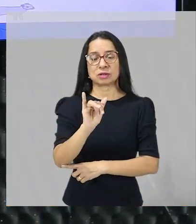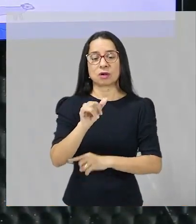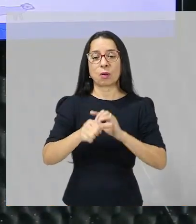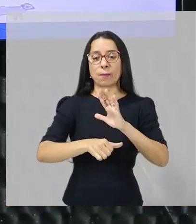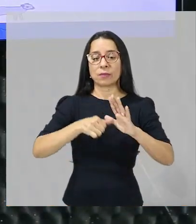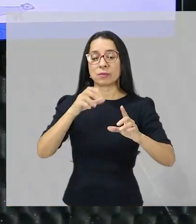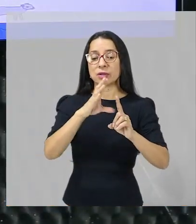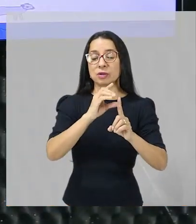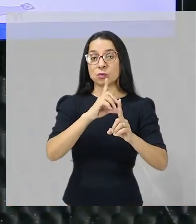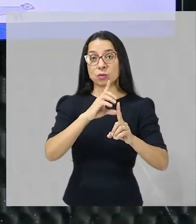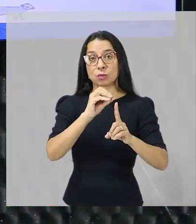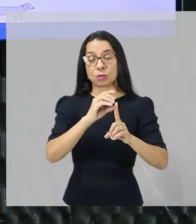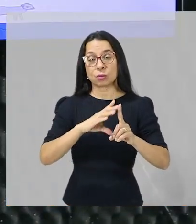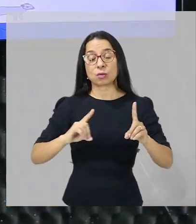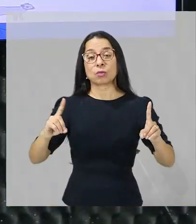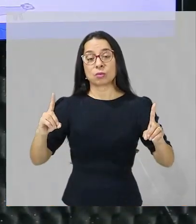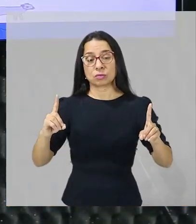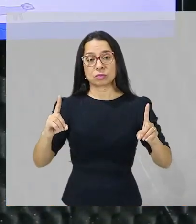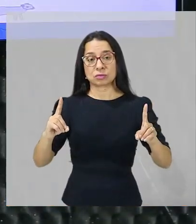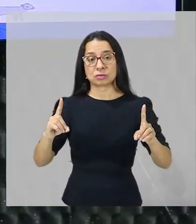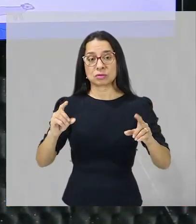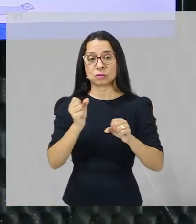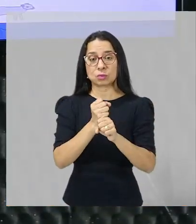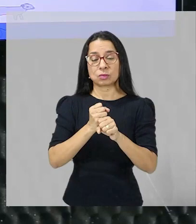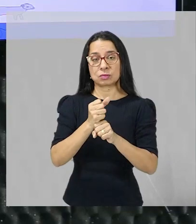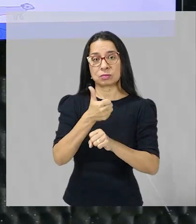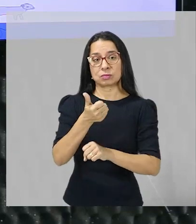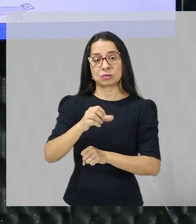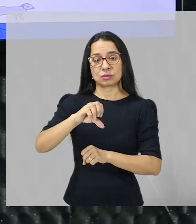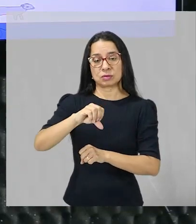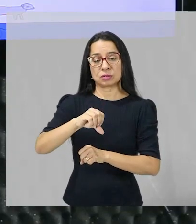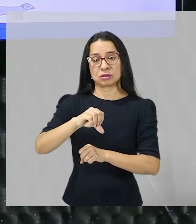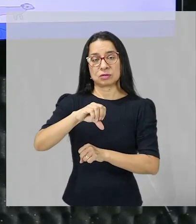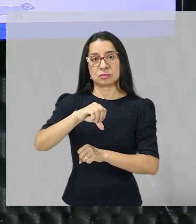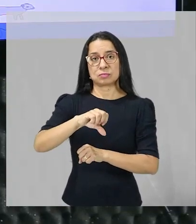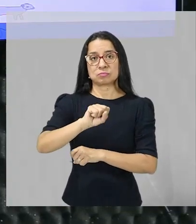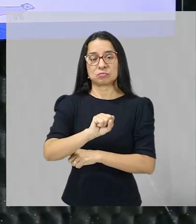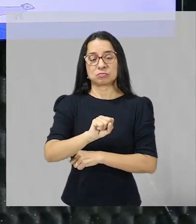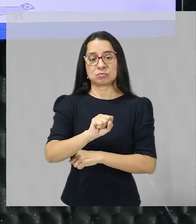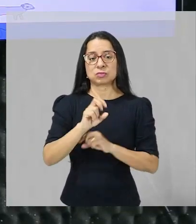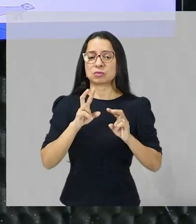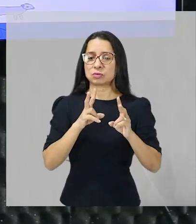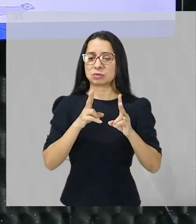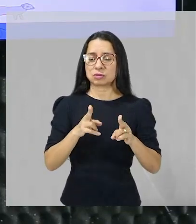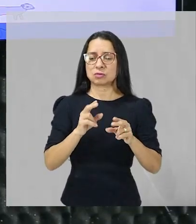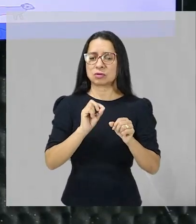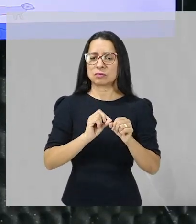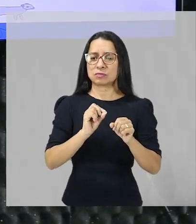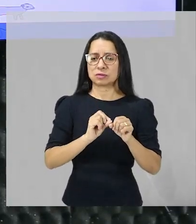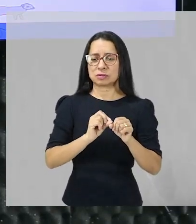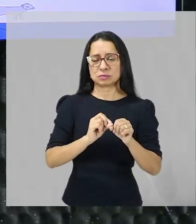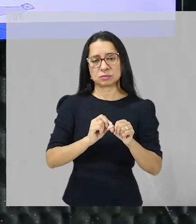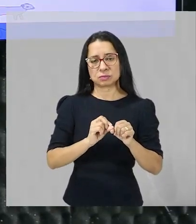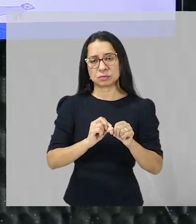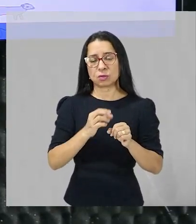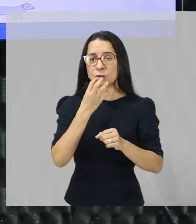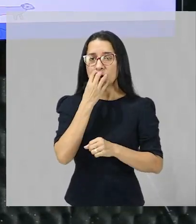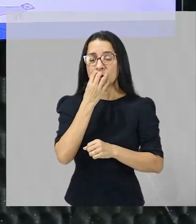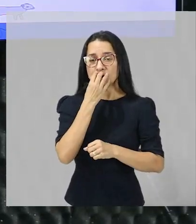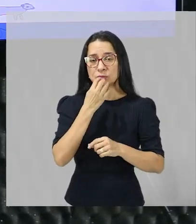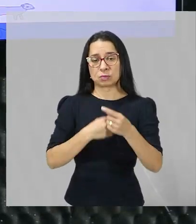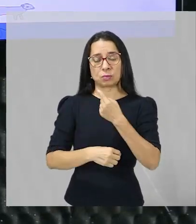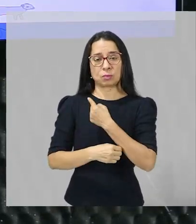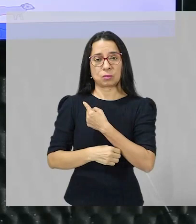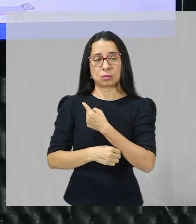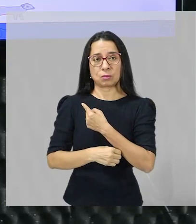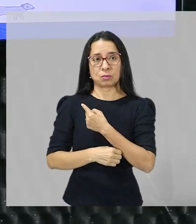produzido em 1998. E olha só o que eles fizeram, tá? Mesma coisa que fizeram com a ovelha, fizeram com o cão, que a gente viu na questão anterior.